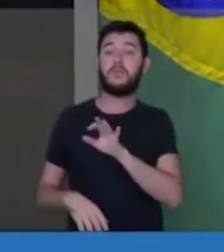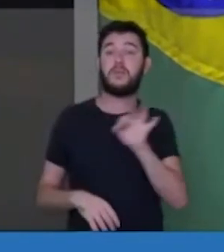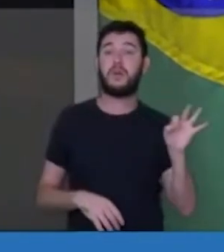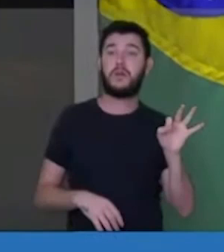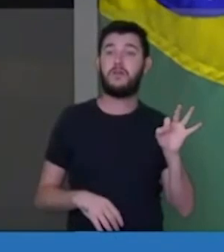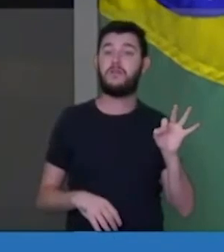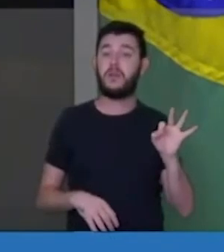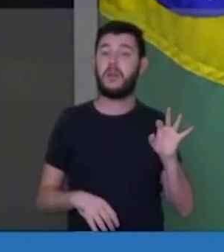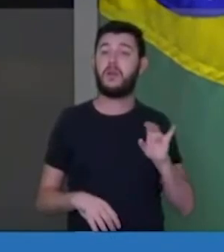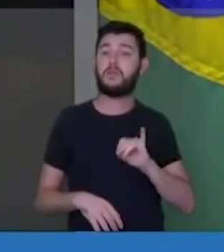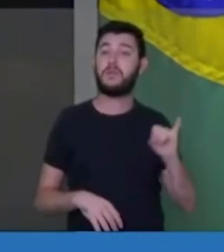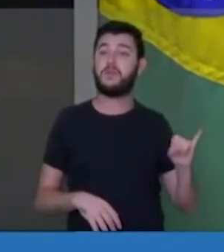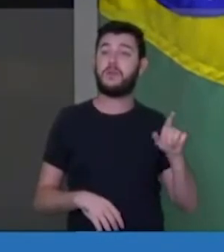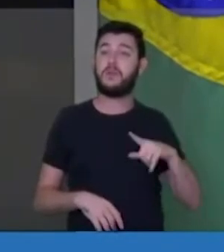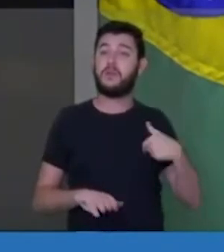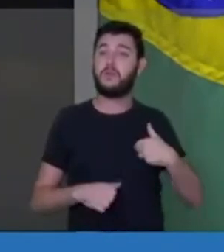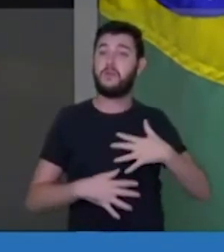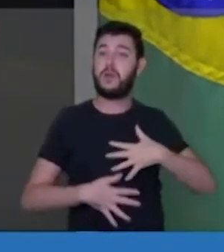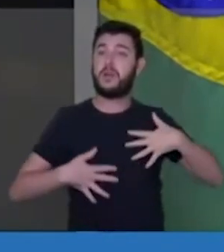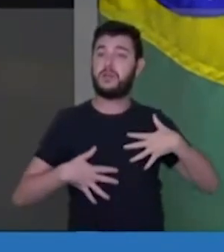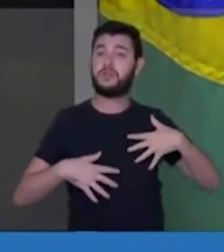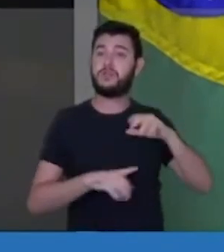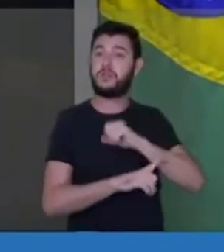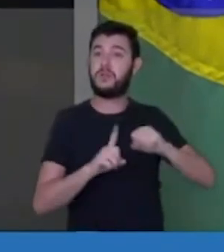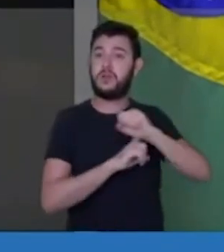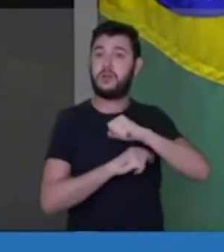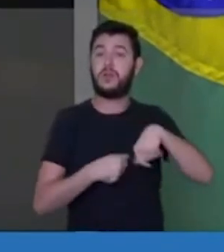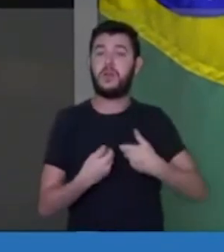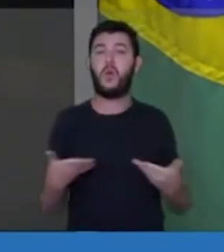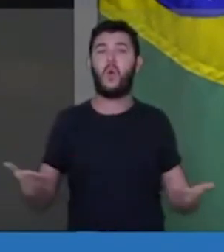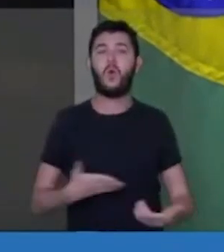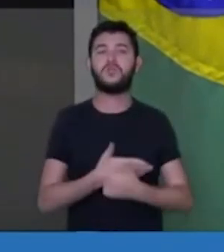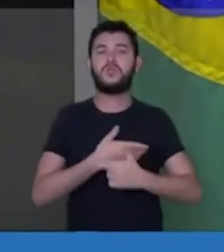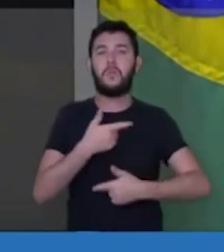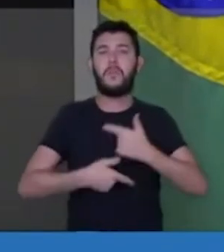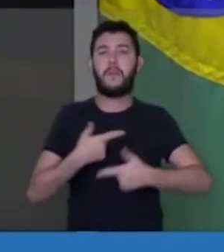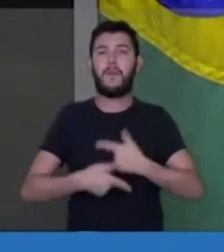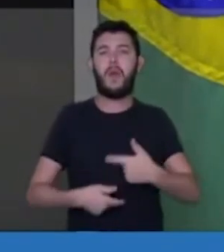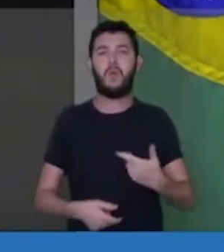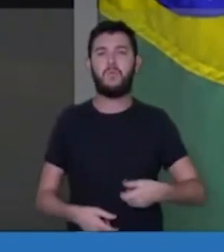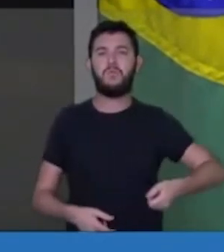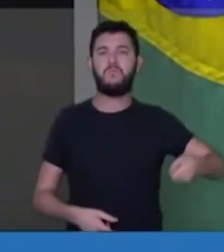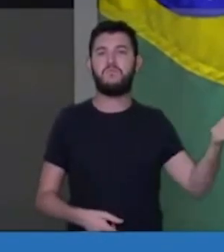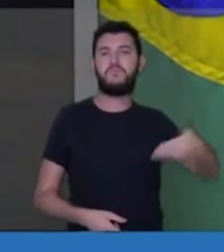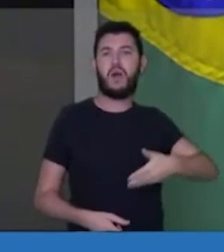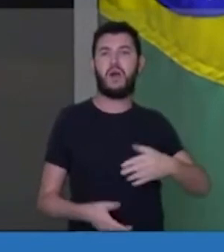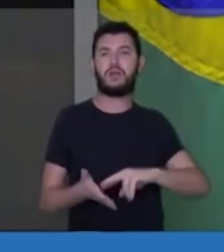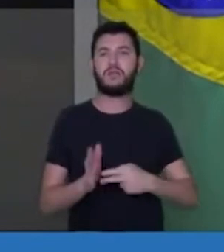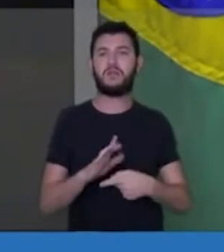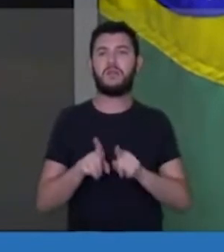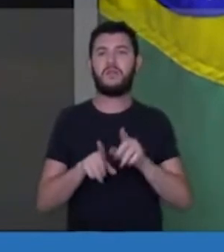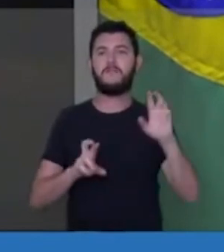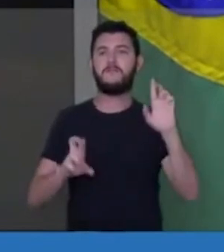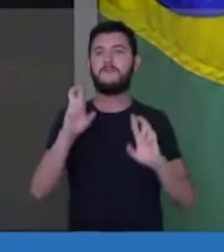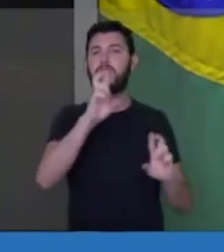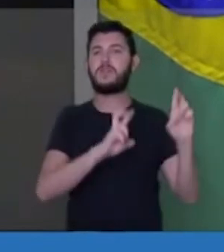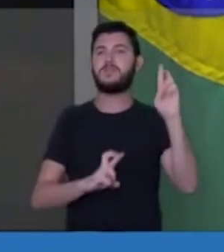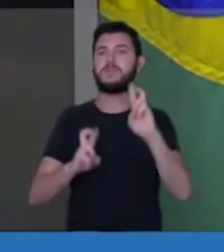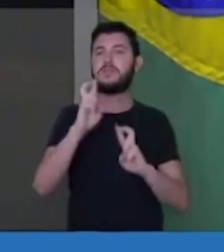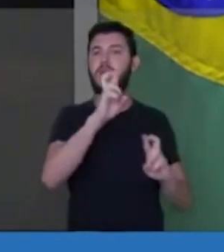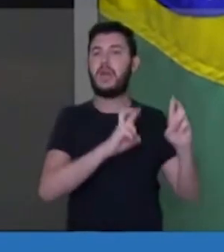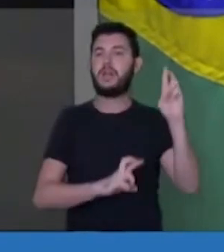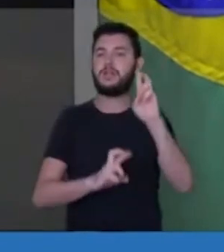prestígio na sociedade, mas que está se prestando a um papel ridículo de ser fiscalizador da opinião